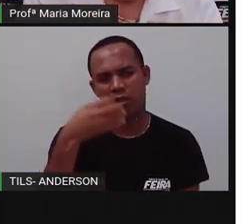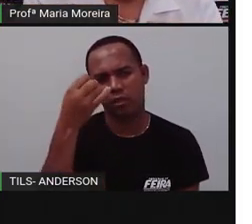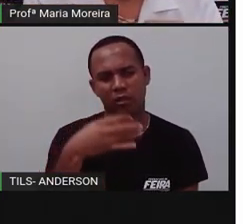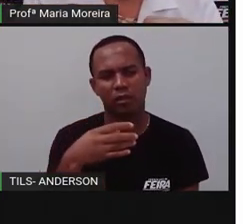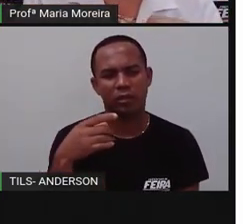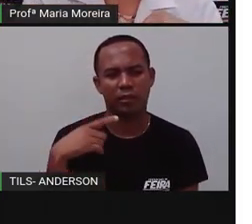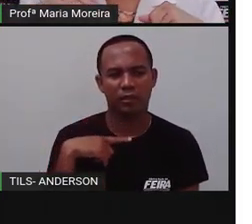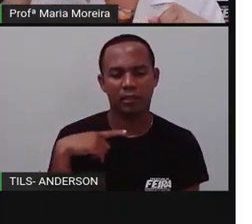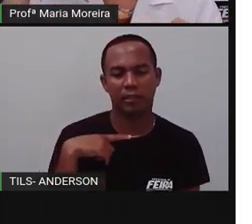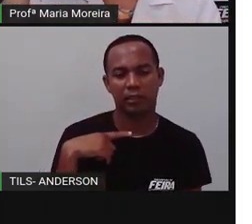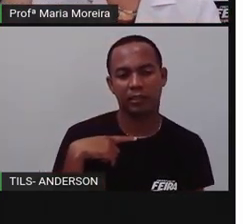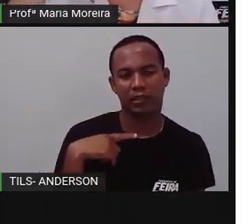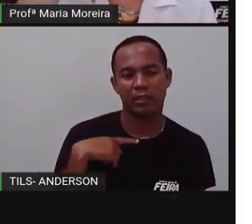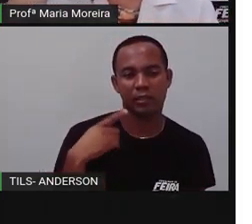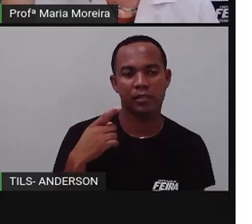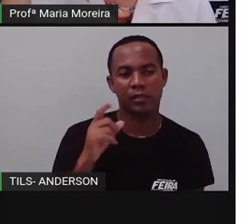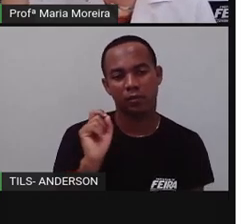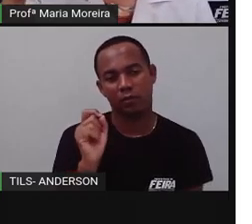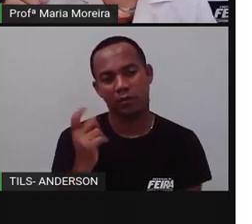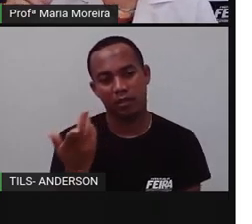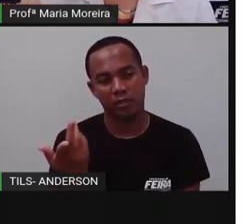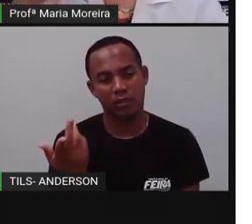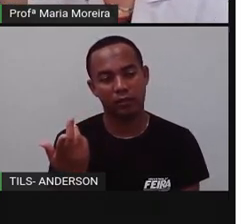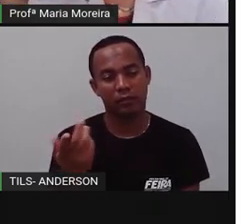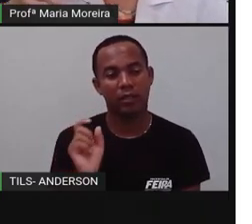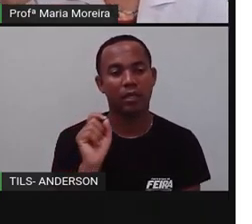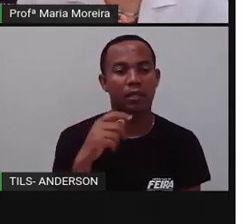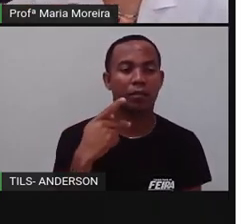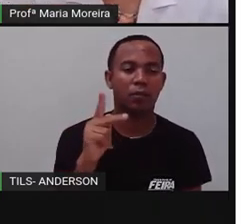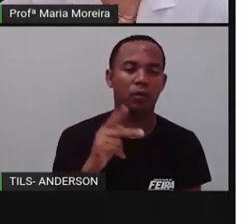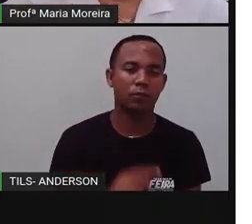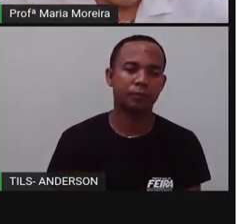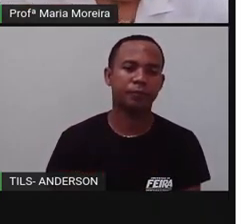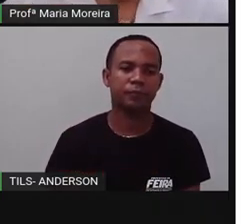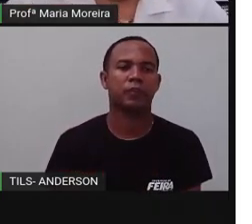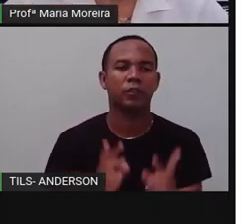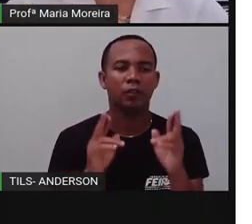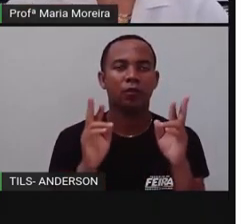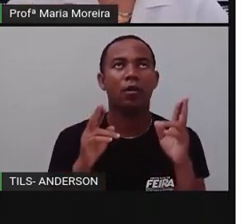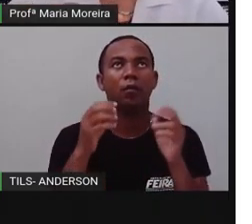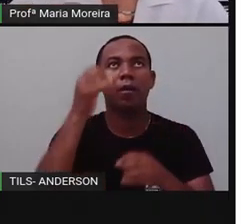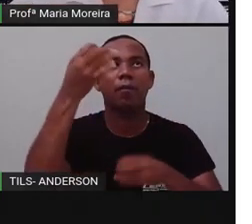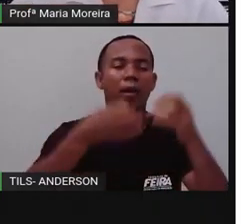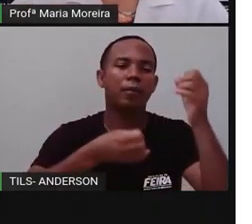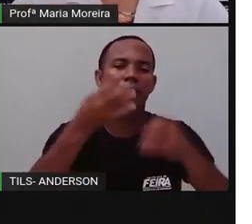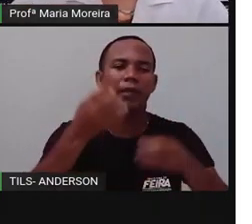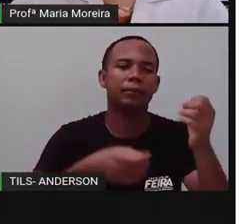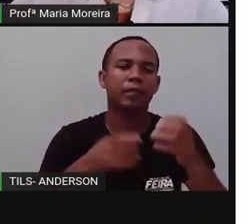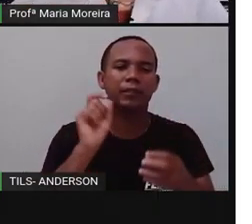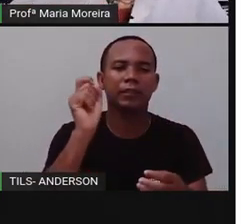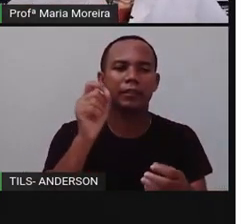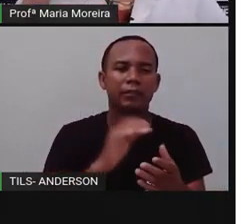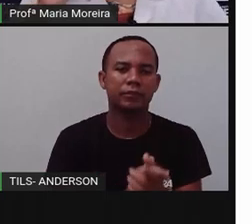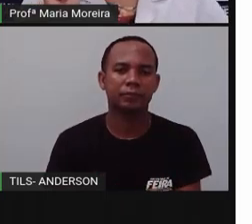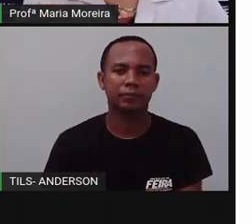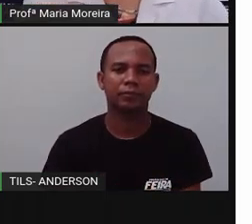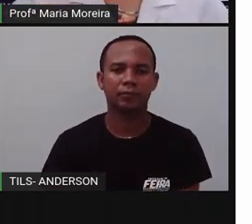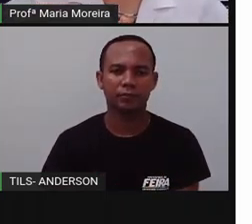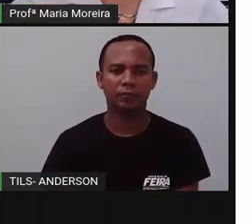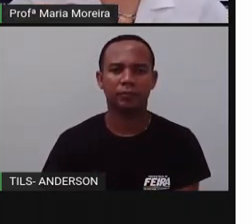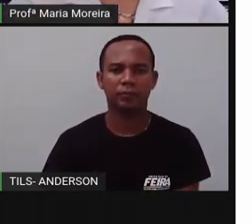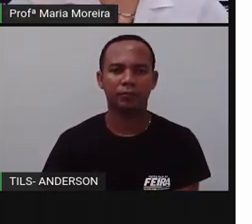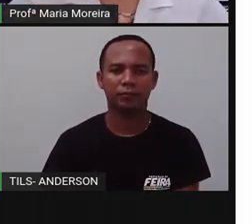vizinha curiosa, sabe? Que fica só olhando a vida dos outros para contar? Pronto. Esse é o narrador observador, tá? Então,